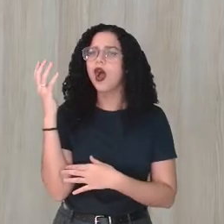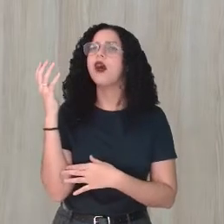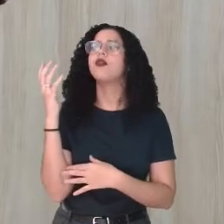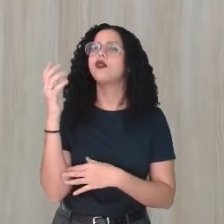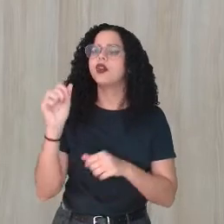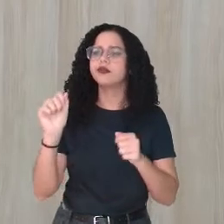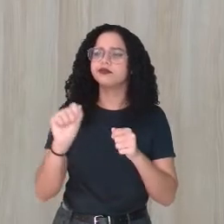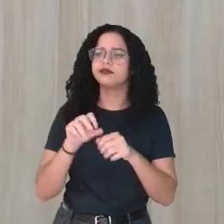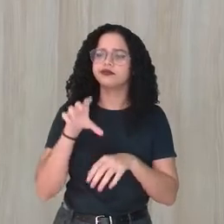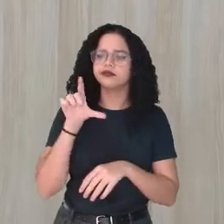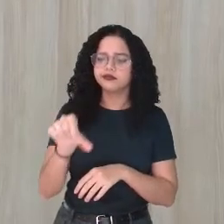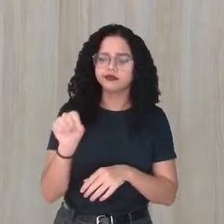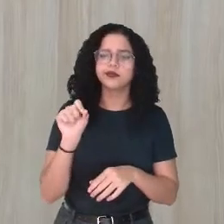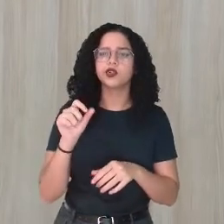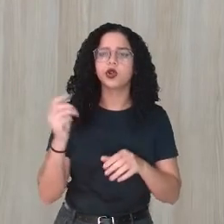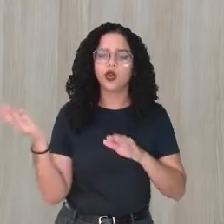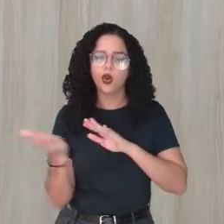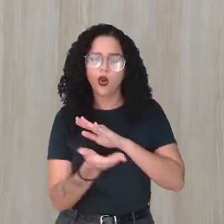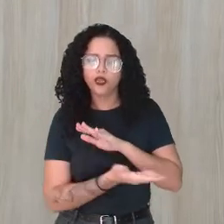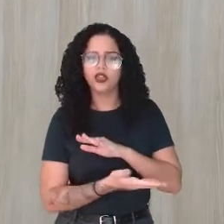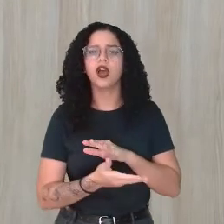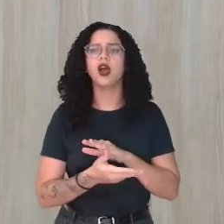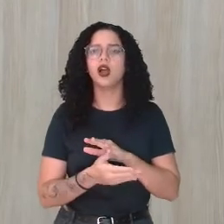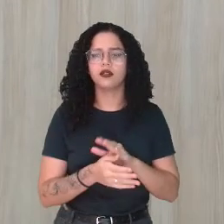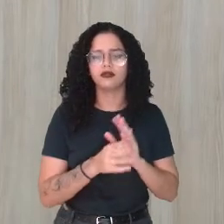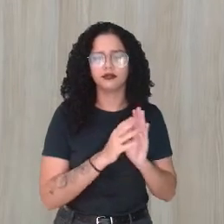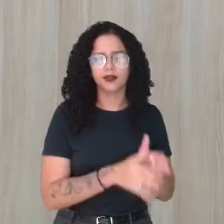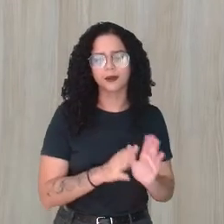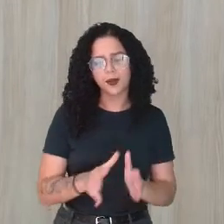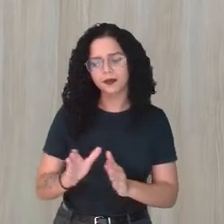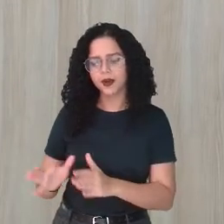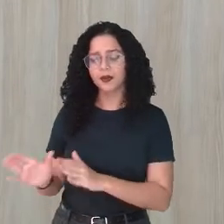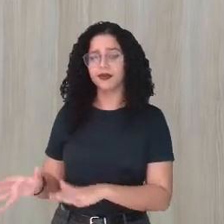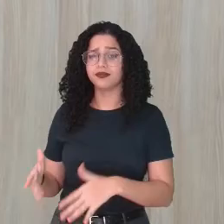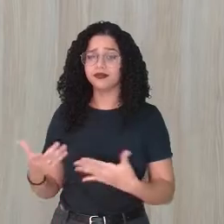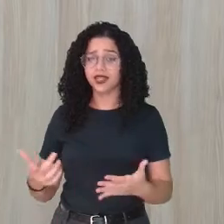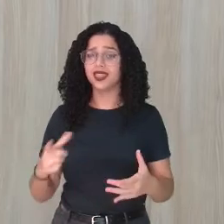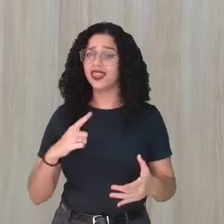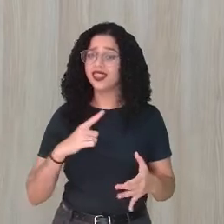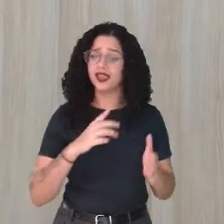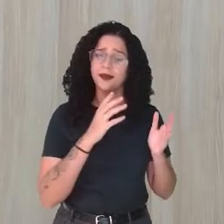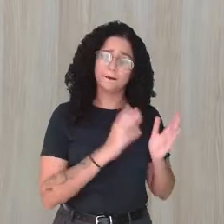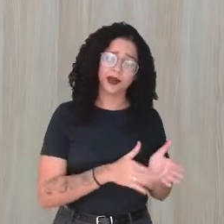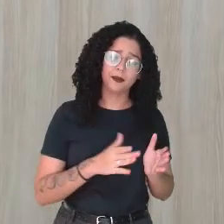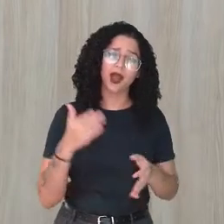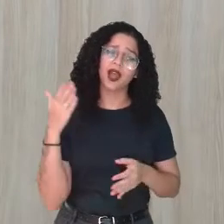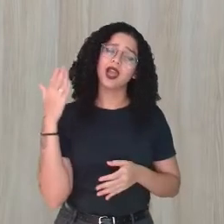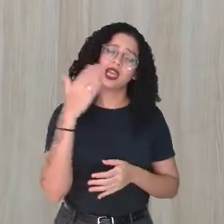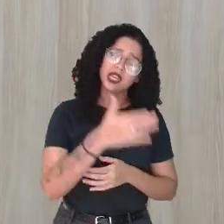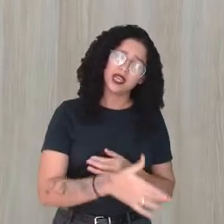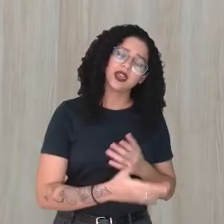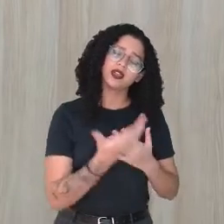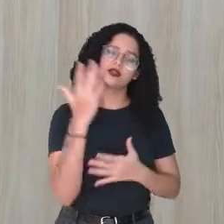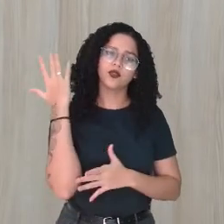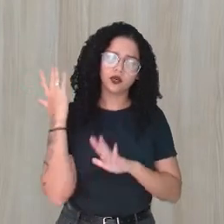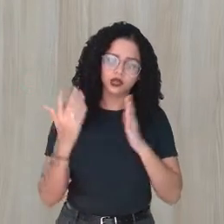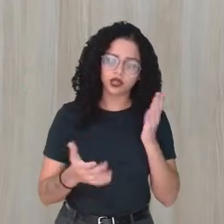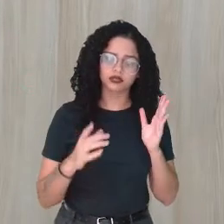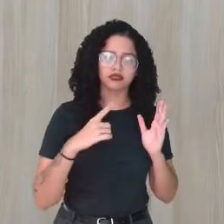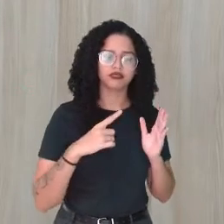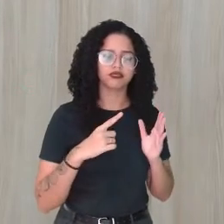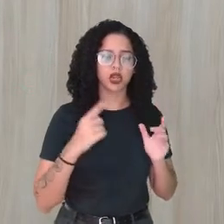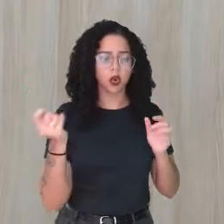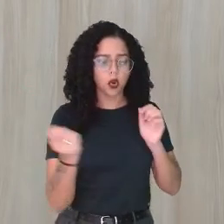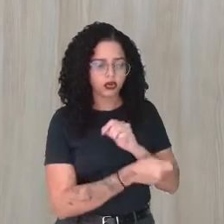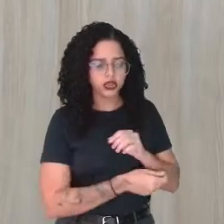fazer a mesa e entregar a mesa pronta. Então, o trabalhador, ele tinha todo o controle das etapas da produção. A partir